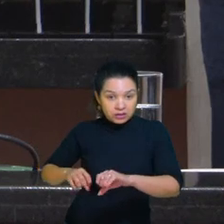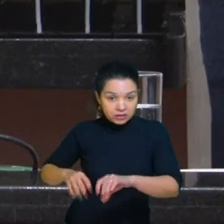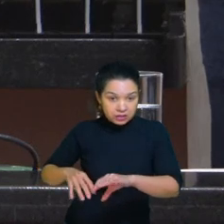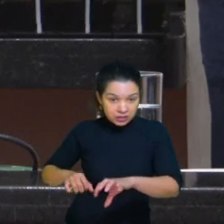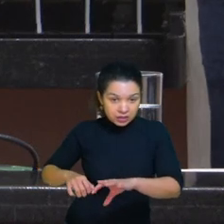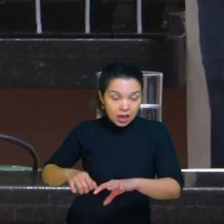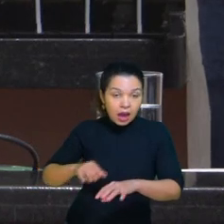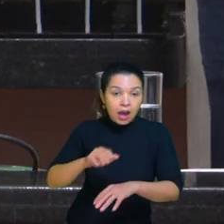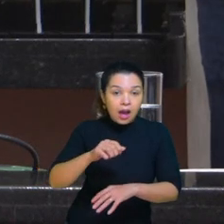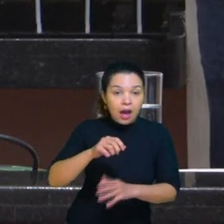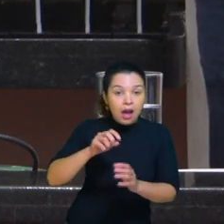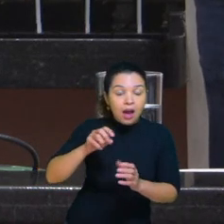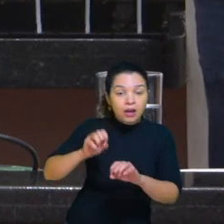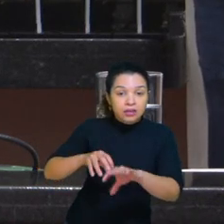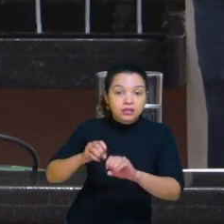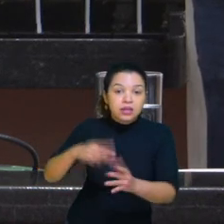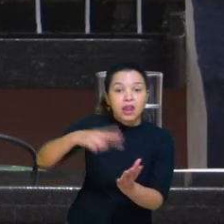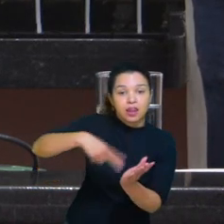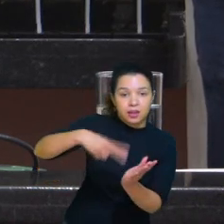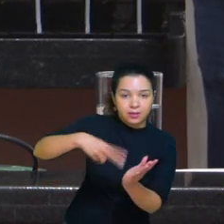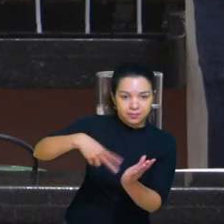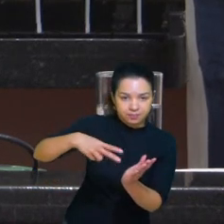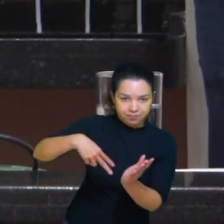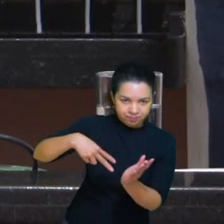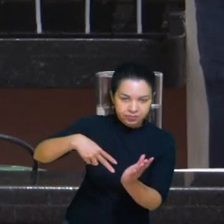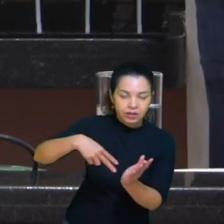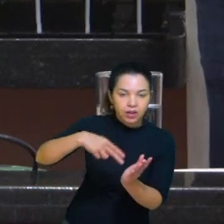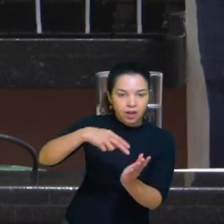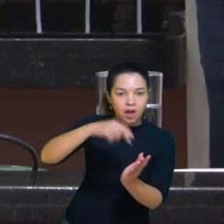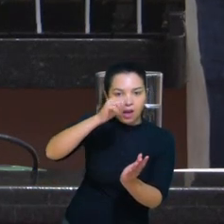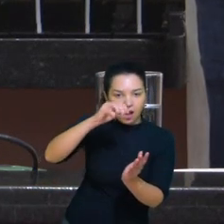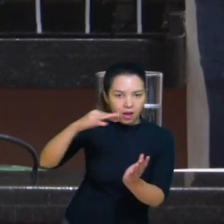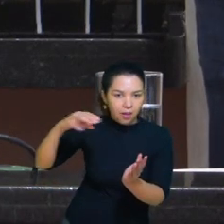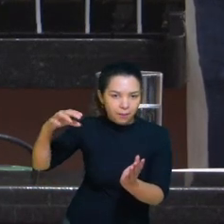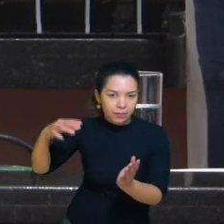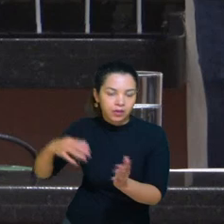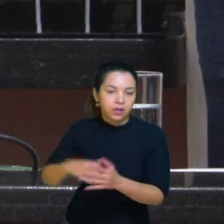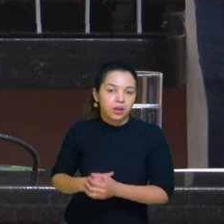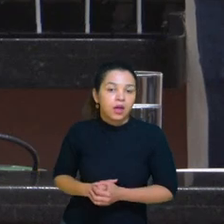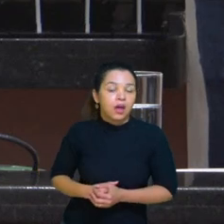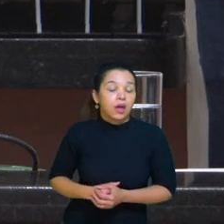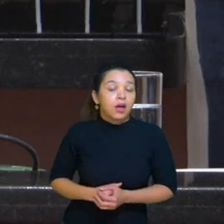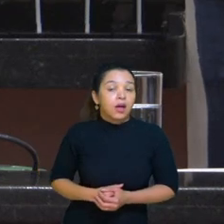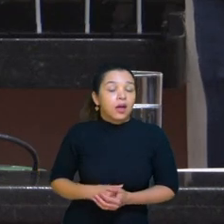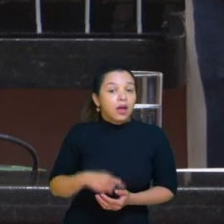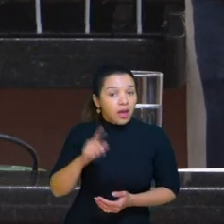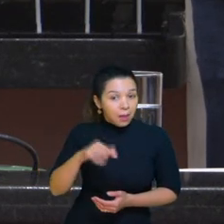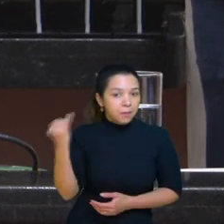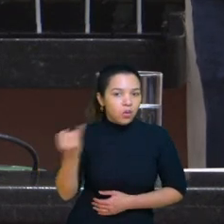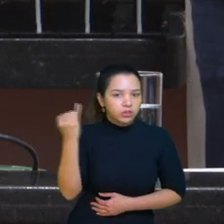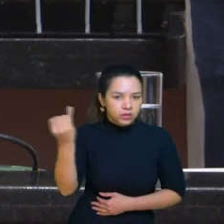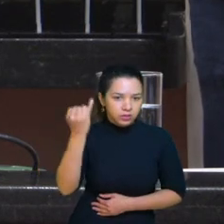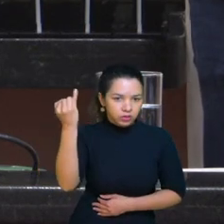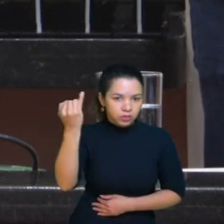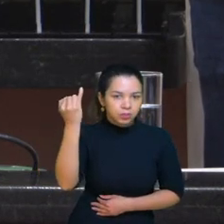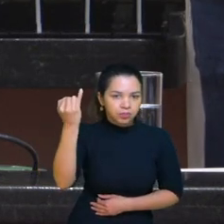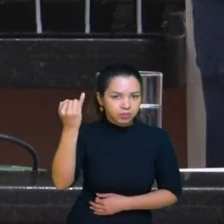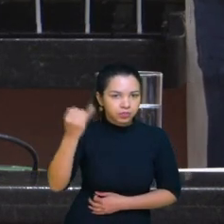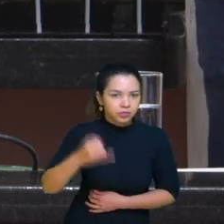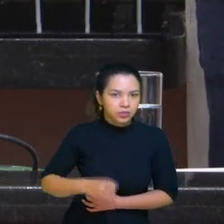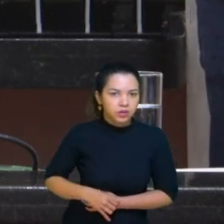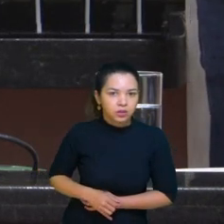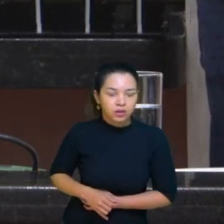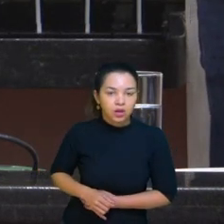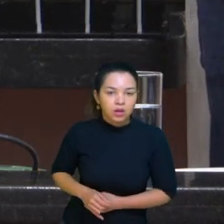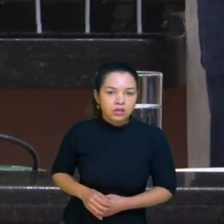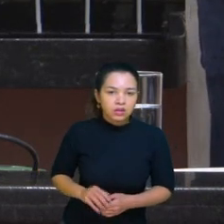na alfabetização isso eu acho que é um isso é um é um uma discussão que a gente fez na nossa instituição